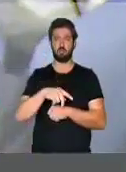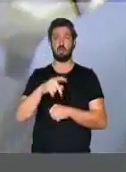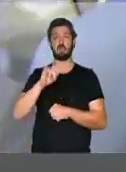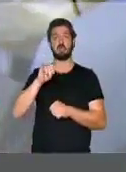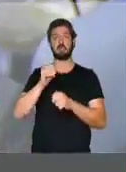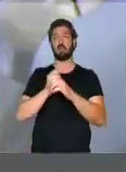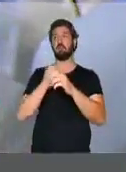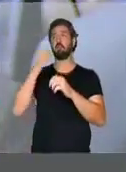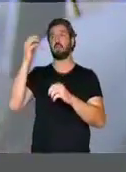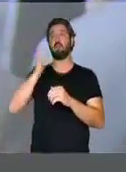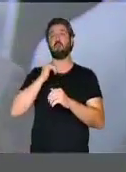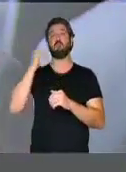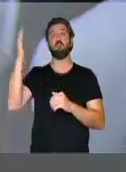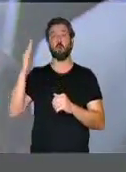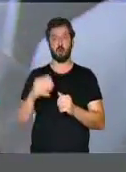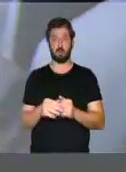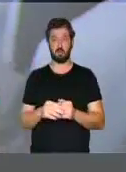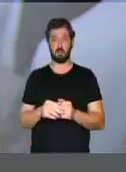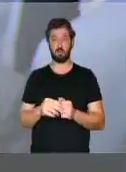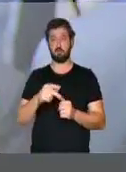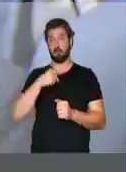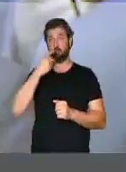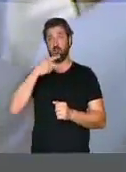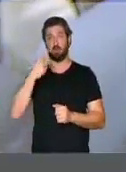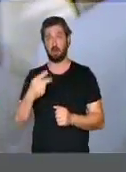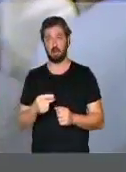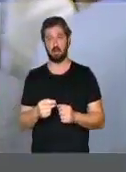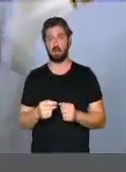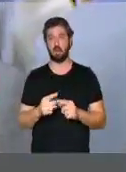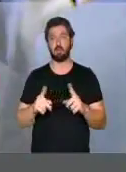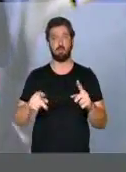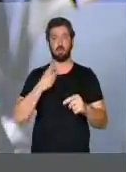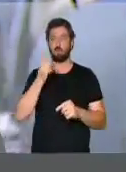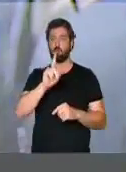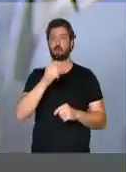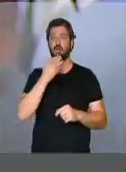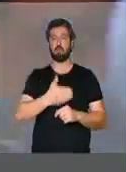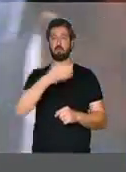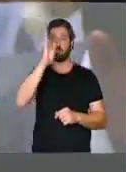quando bota o pé lá fora para falar como não fala em nome do Brasil.